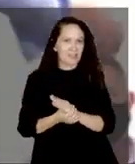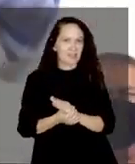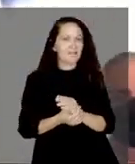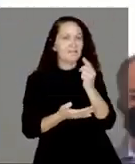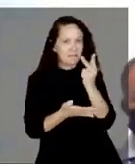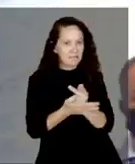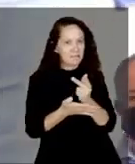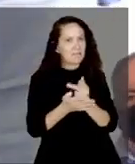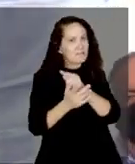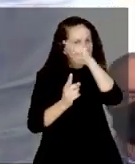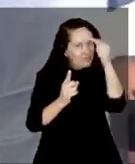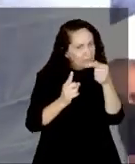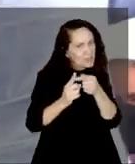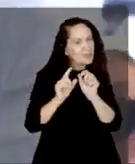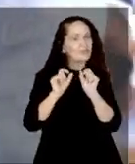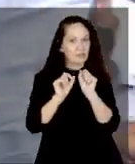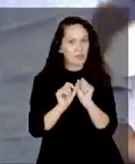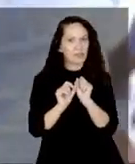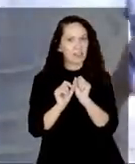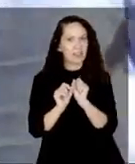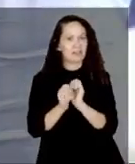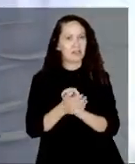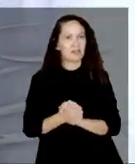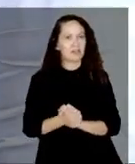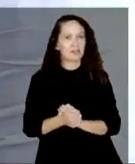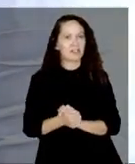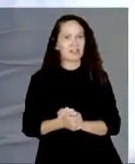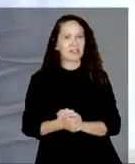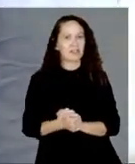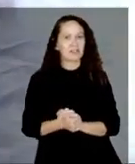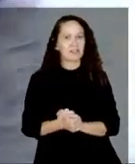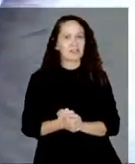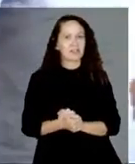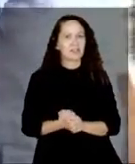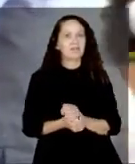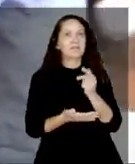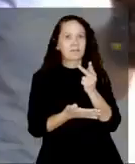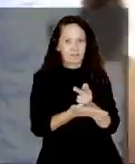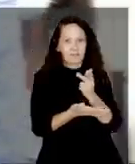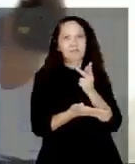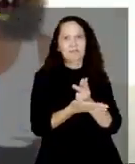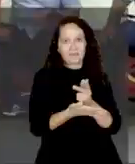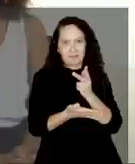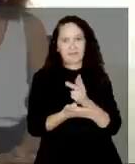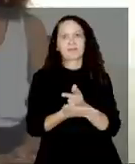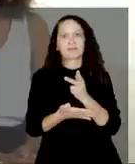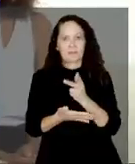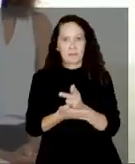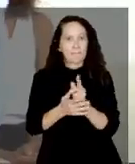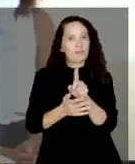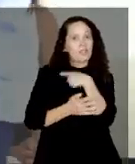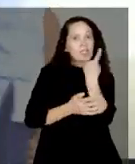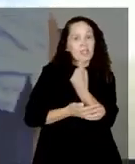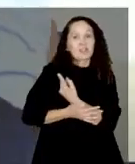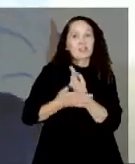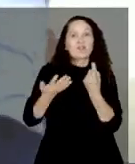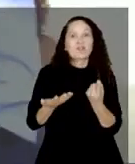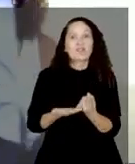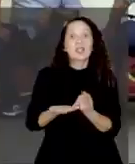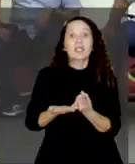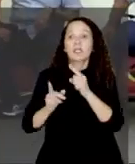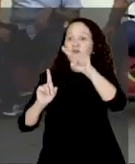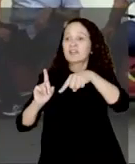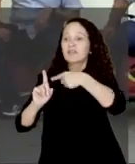pouco tempo, ninguém conhecia. Quando eu propus fazer a estátua de João Cândido lá na Praça 15, o almirante